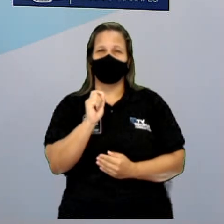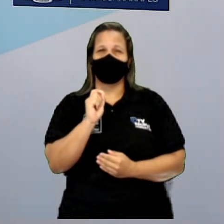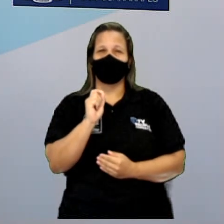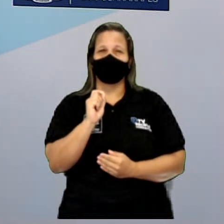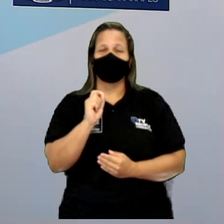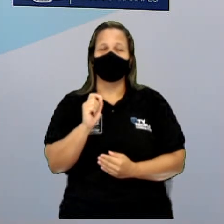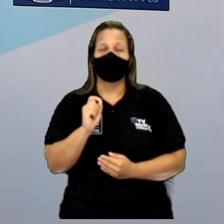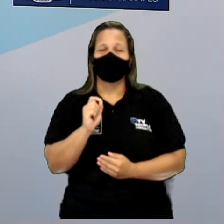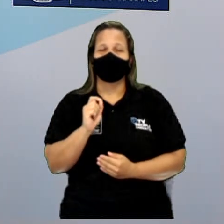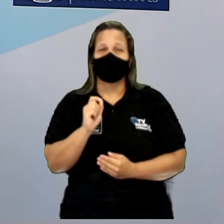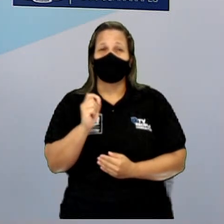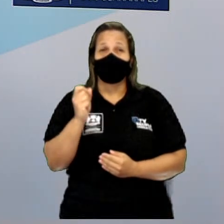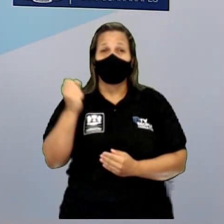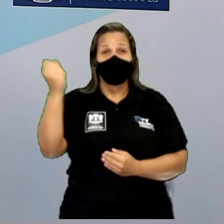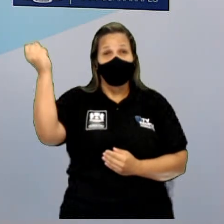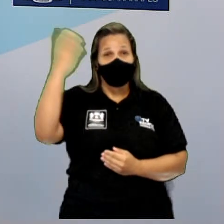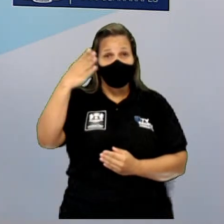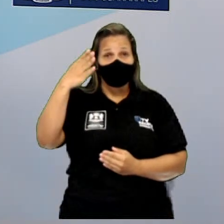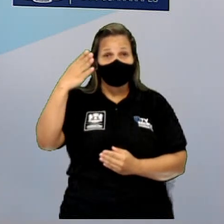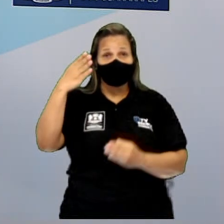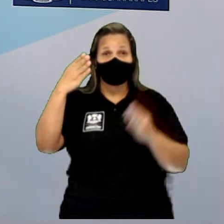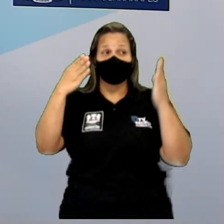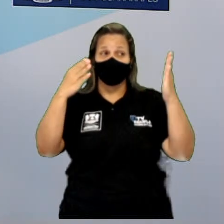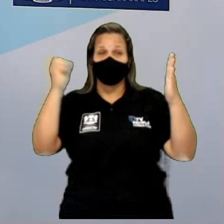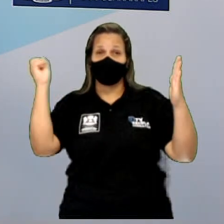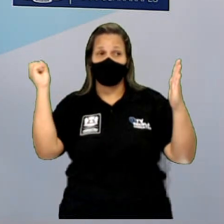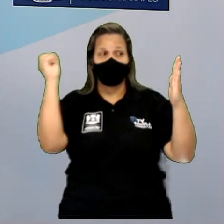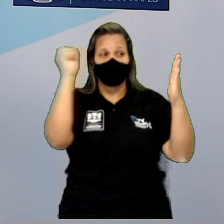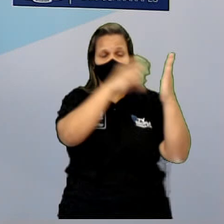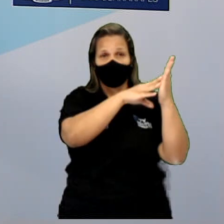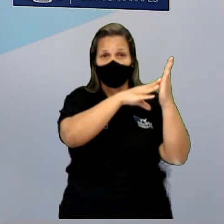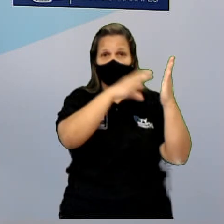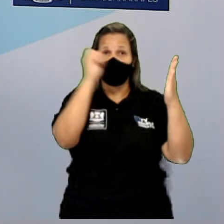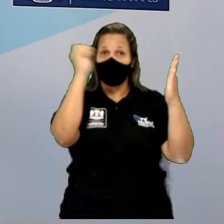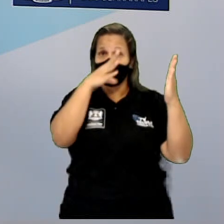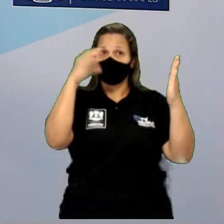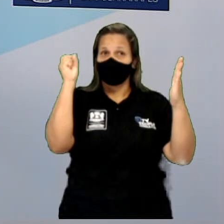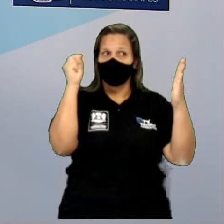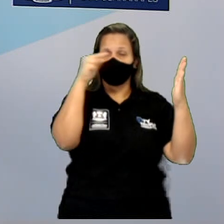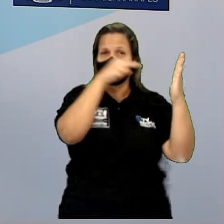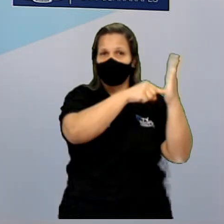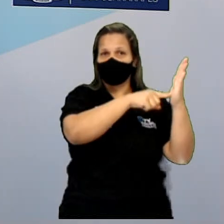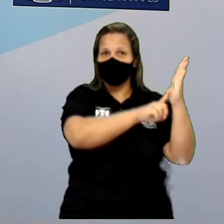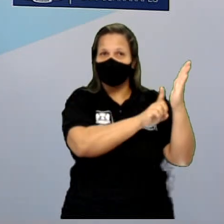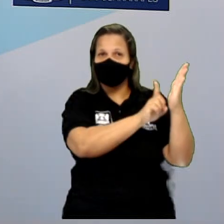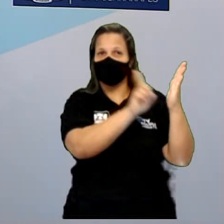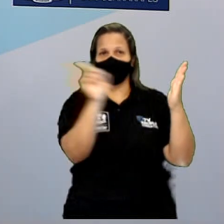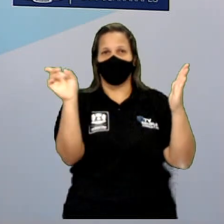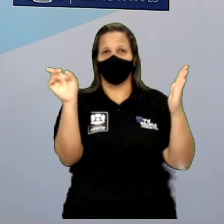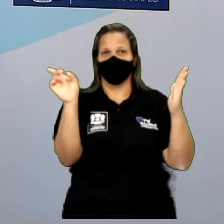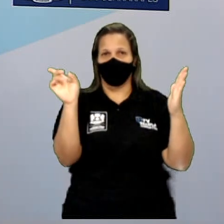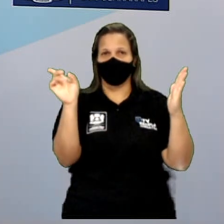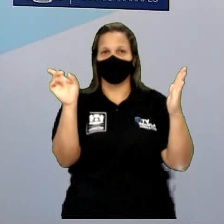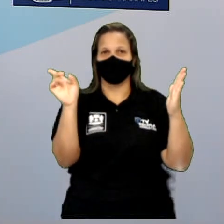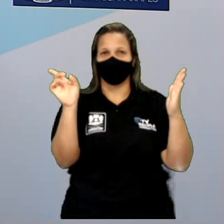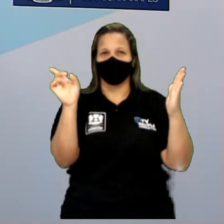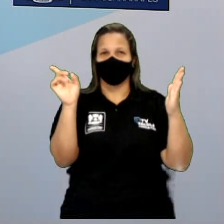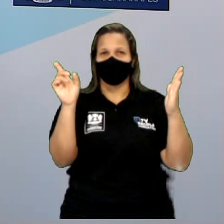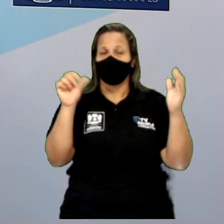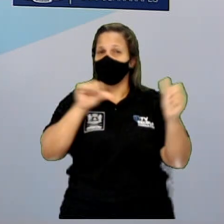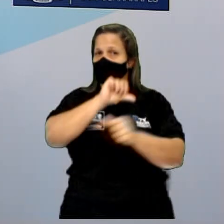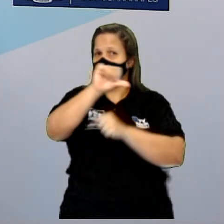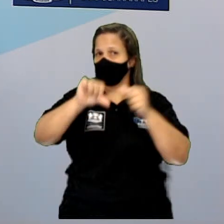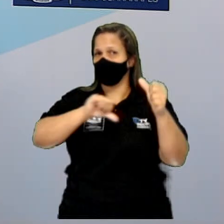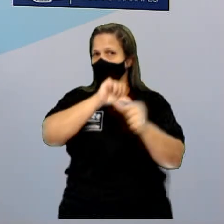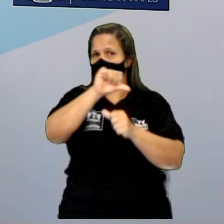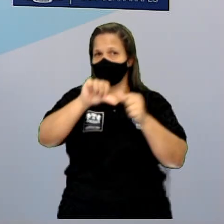ou seja, a luz bate no espelho e volta, todos os raios luminosos voltam praticamente sem modificação,